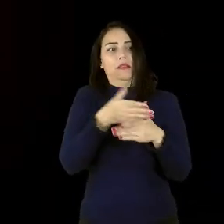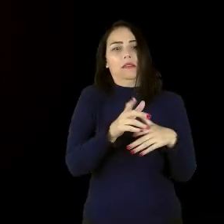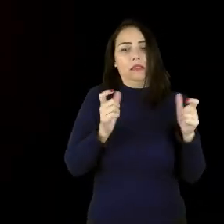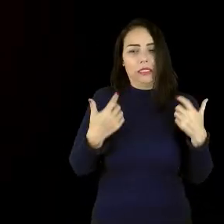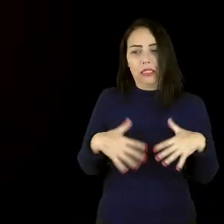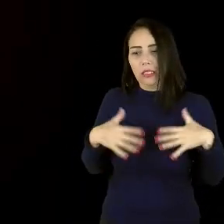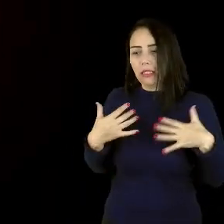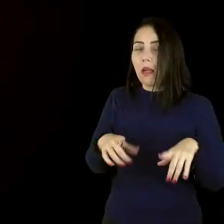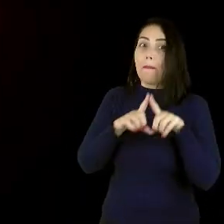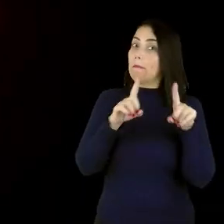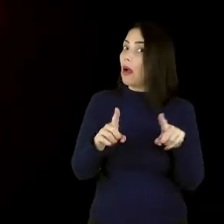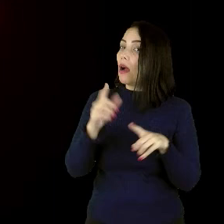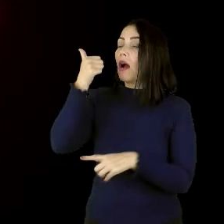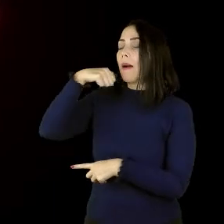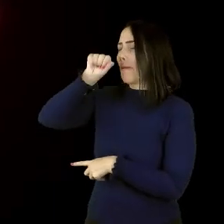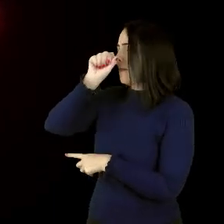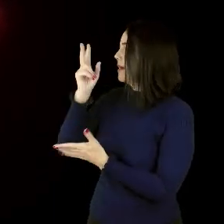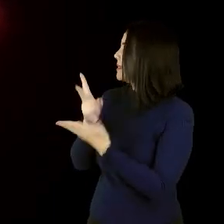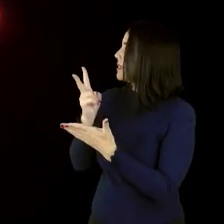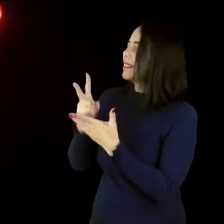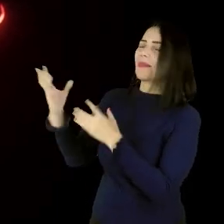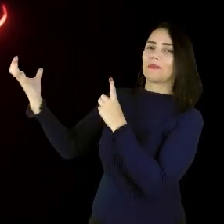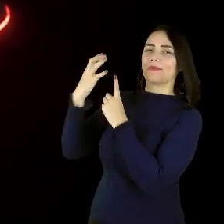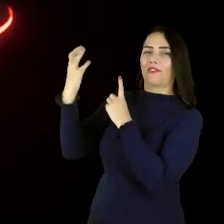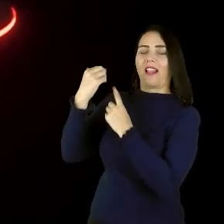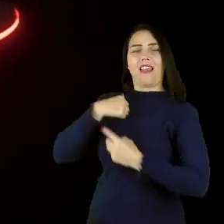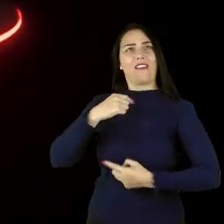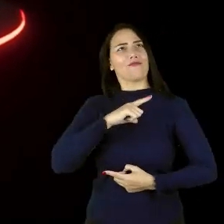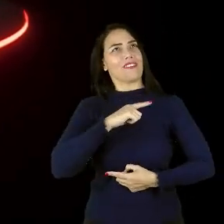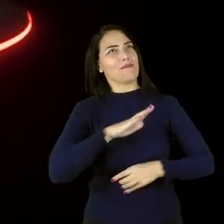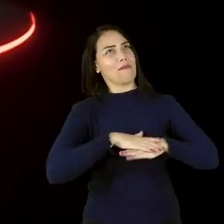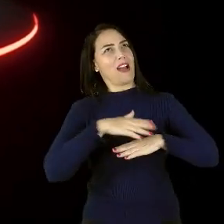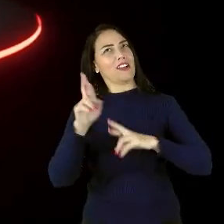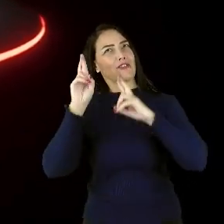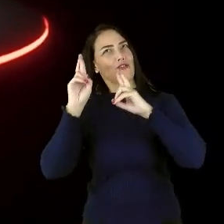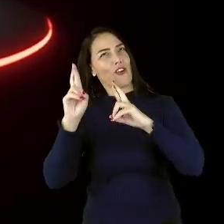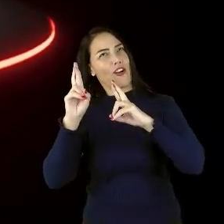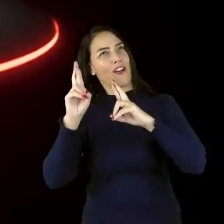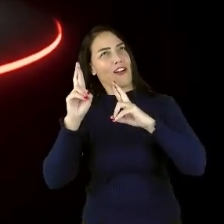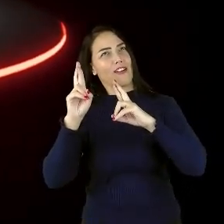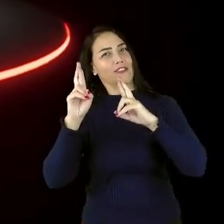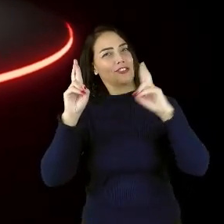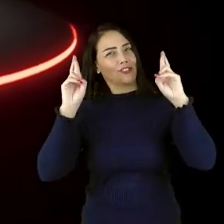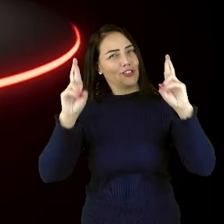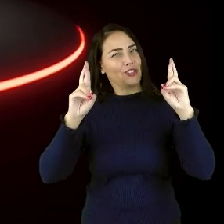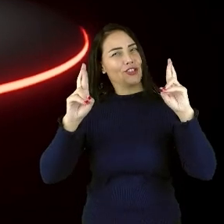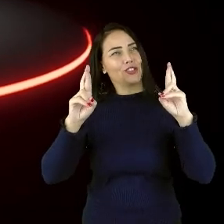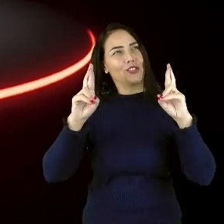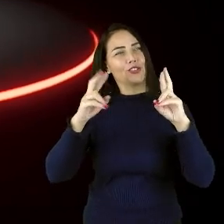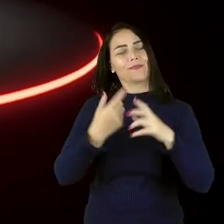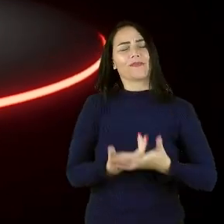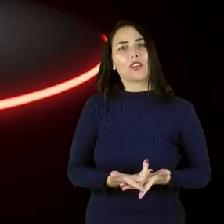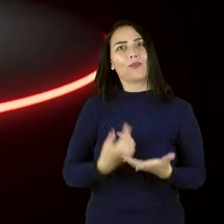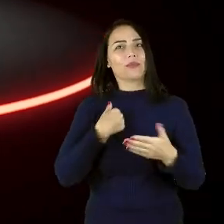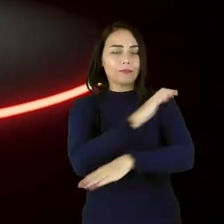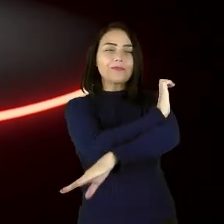metendo. Mas como a minha mãe sempre diz, eu tenho muito mais sorte do que juízo. Na época, eu fazia estágio no Instituto